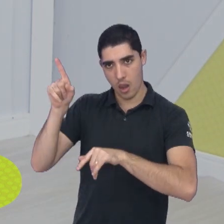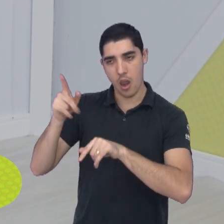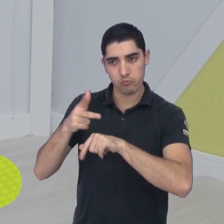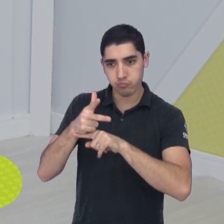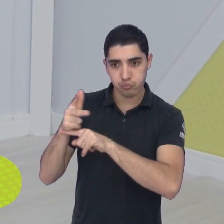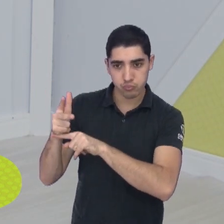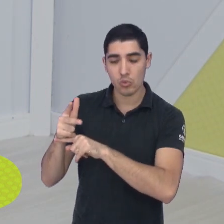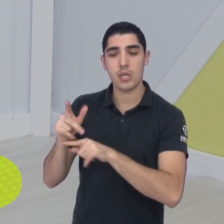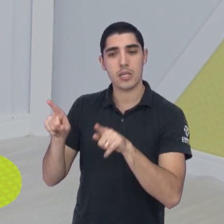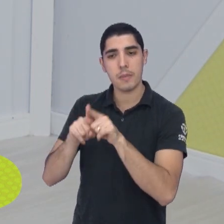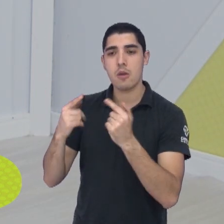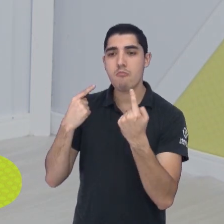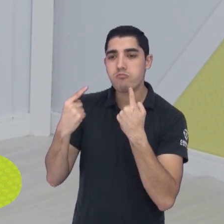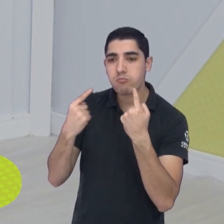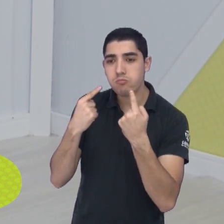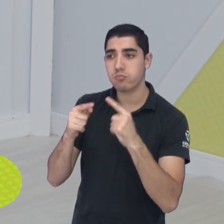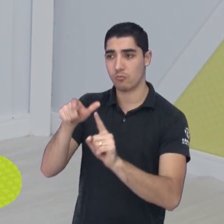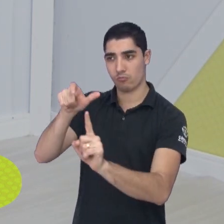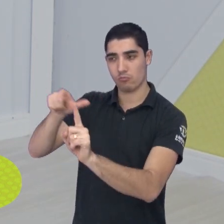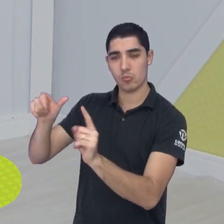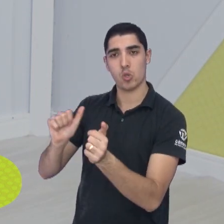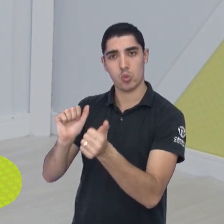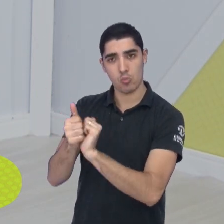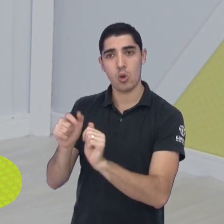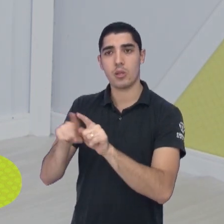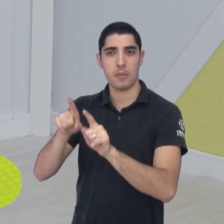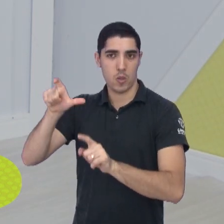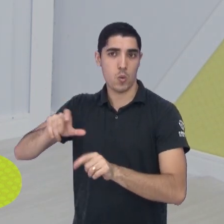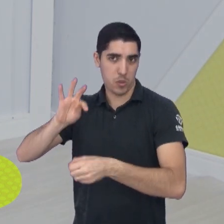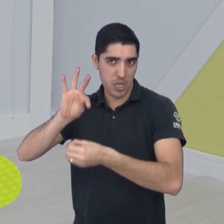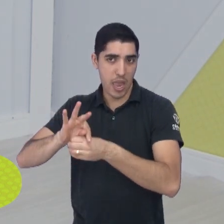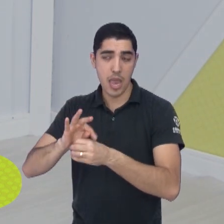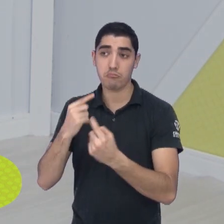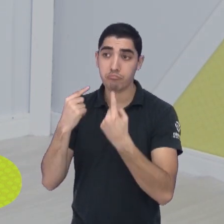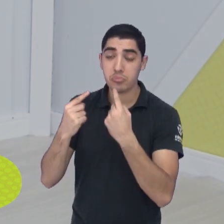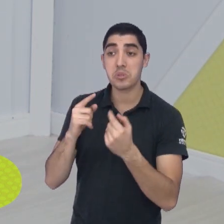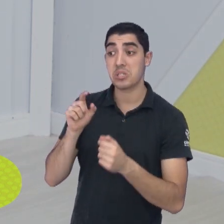também vai abordar esse assunto que envolve também o próximo adversário do São José, tá certo?